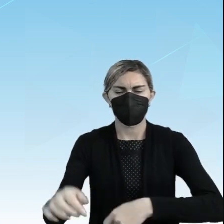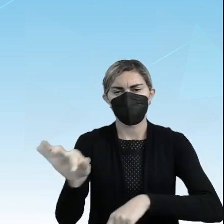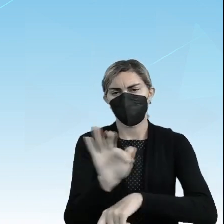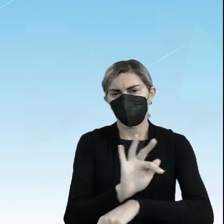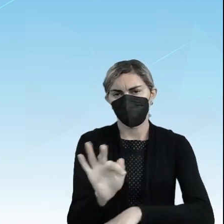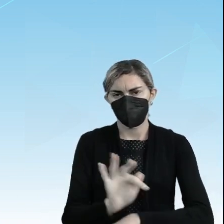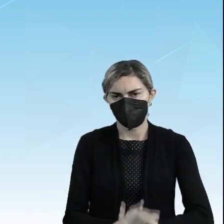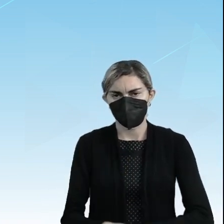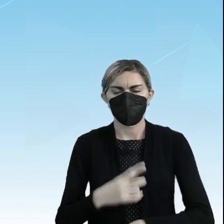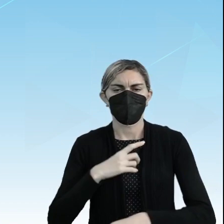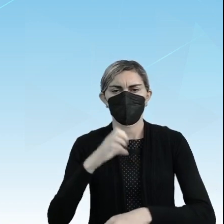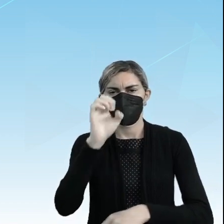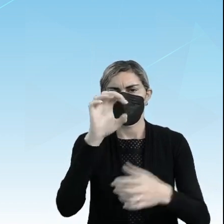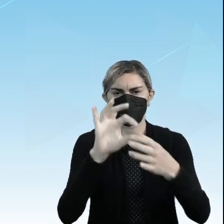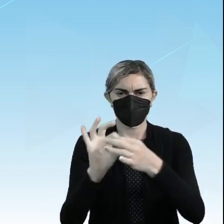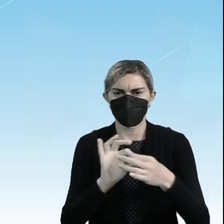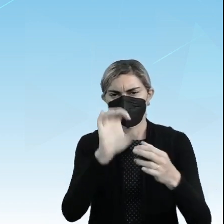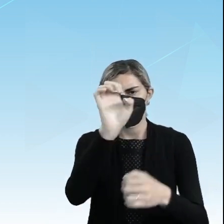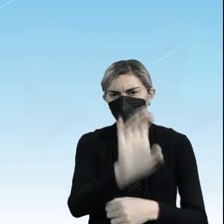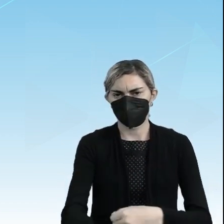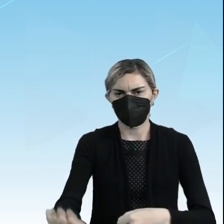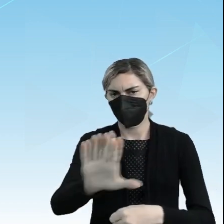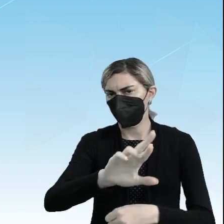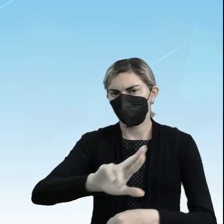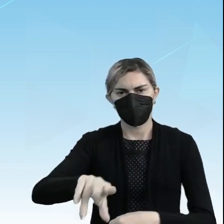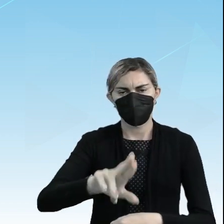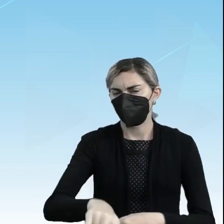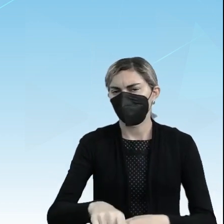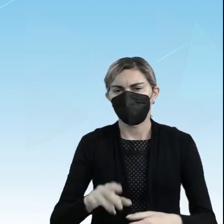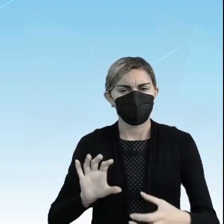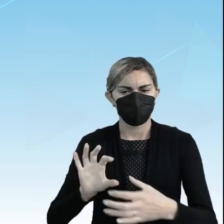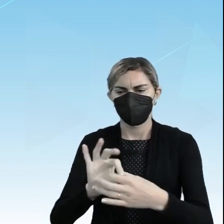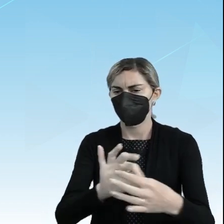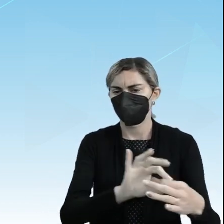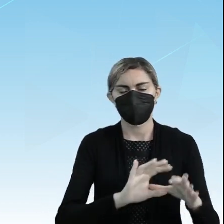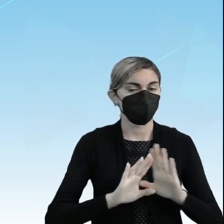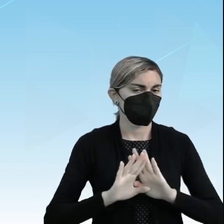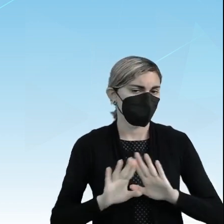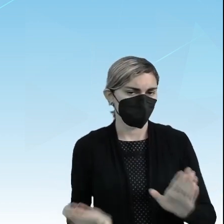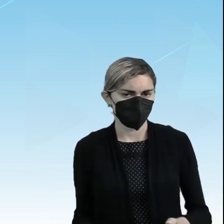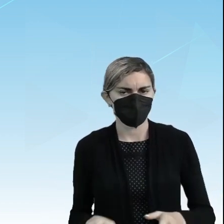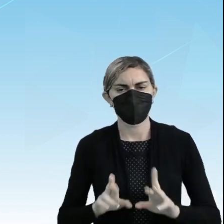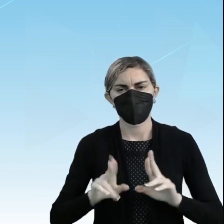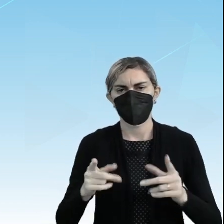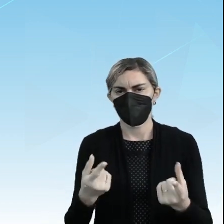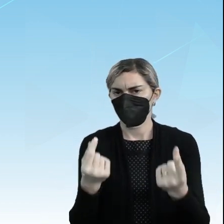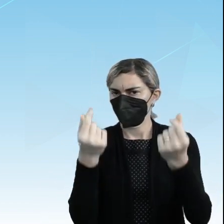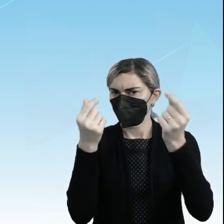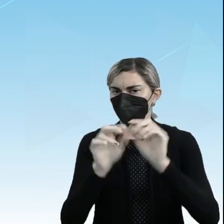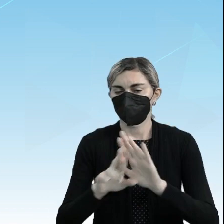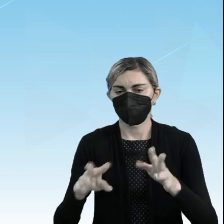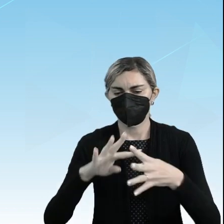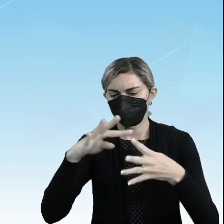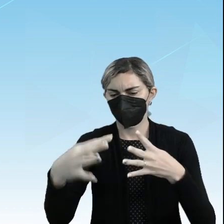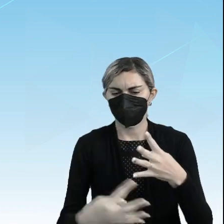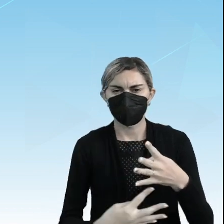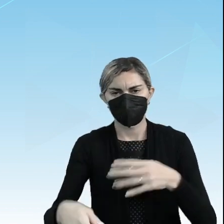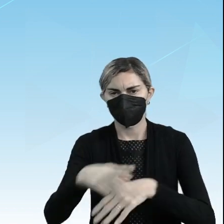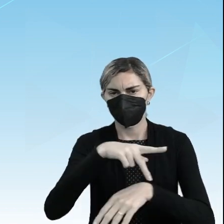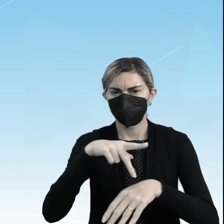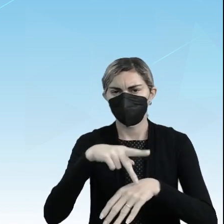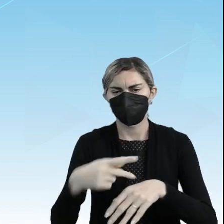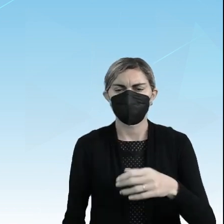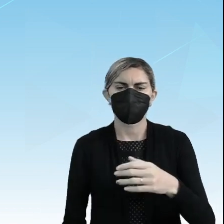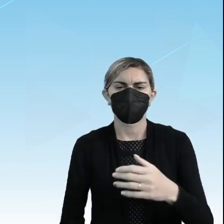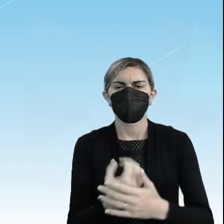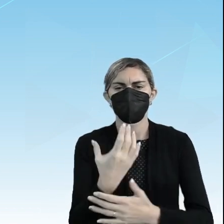como um caso da União Europeia. Ele não é um bloco econômico, ele é uma associação. Diferentemente disso, os 4 países fundadores,